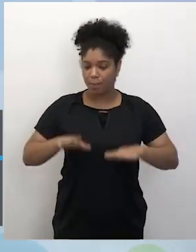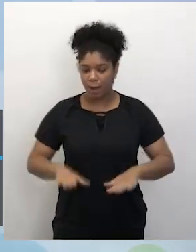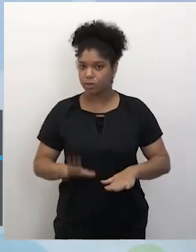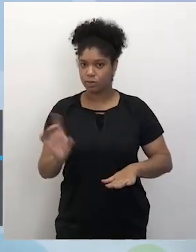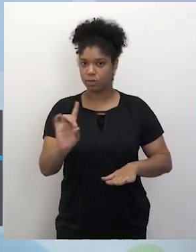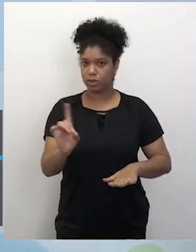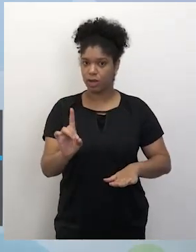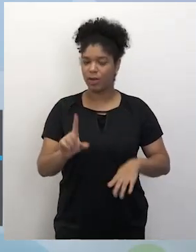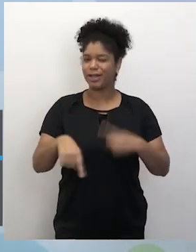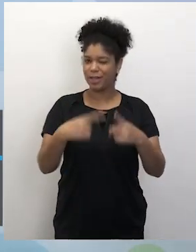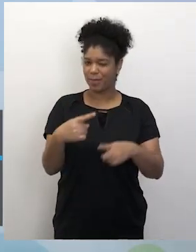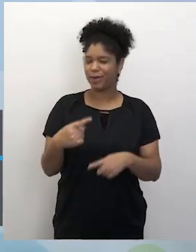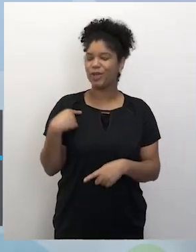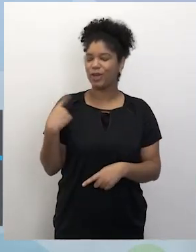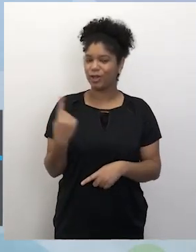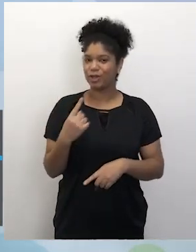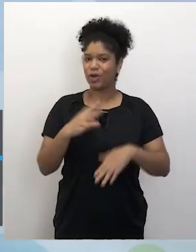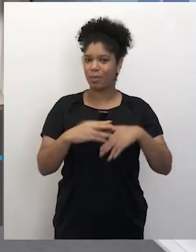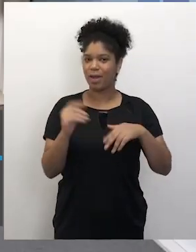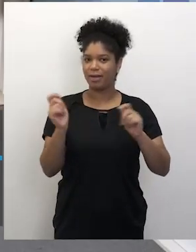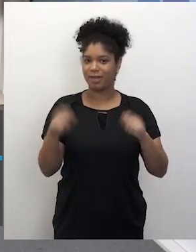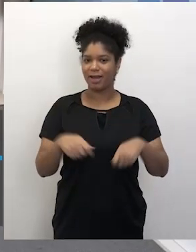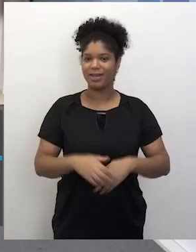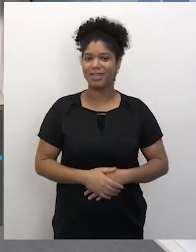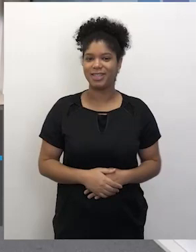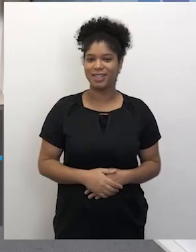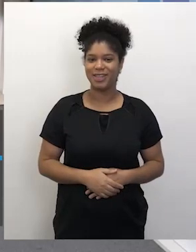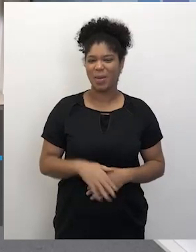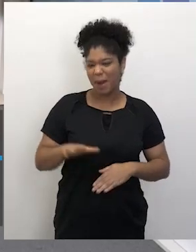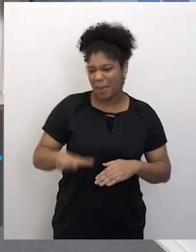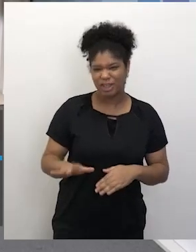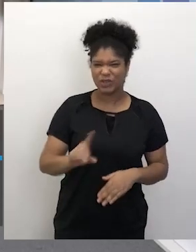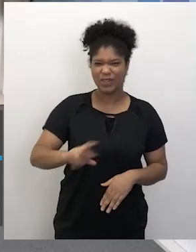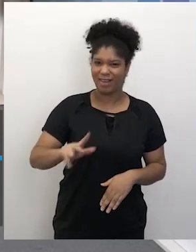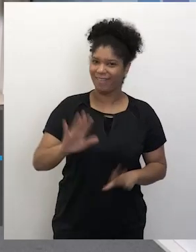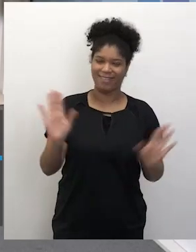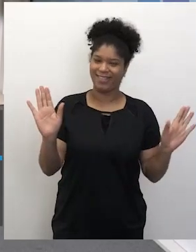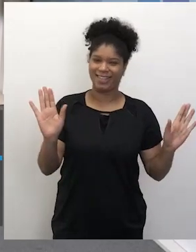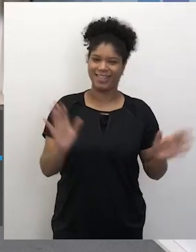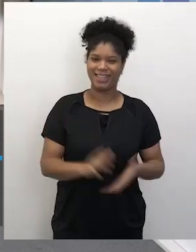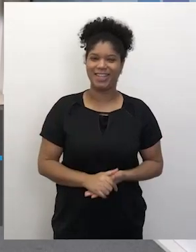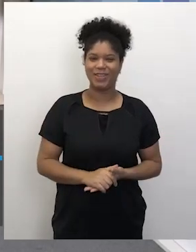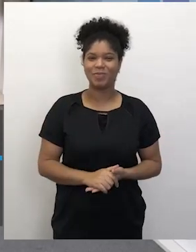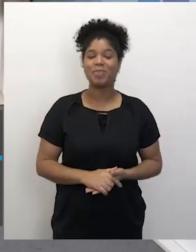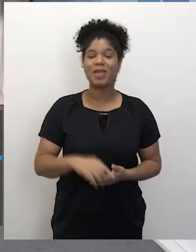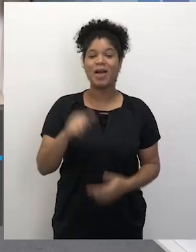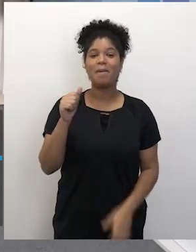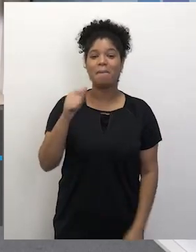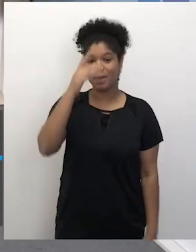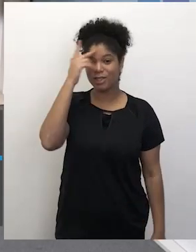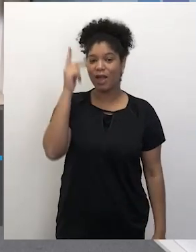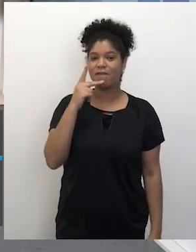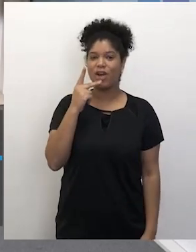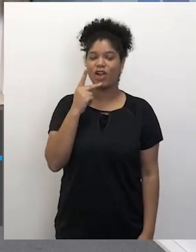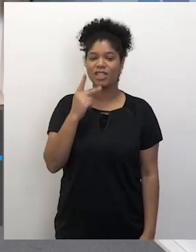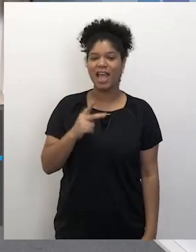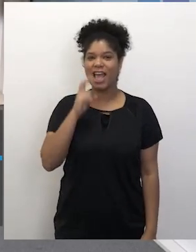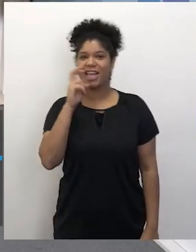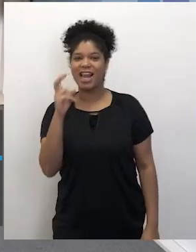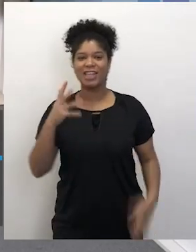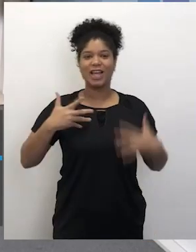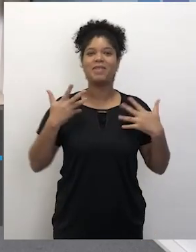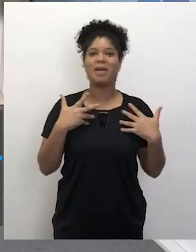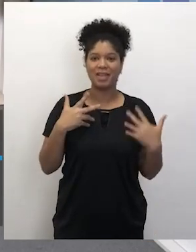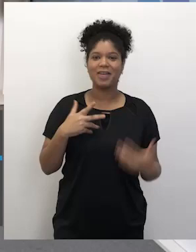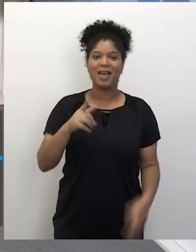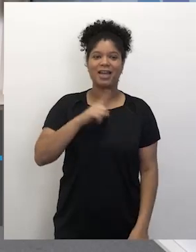gente qualquer dia monta uma coreografia no chão. Pra chão? Tá bom? Pra chão, não fomos. Ô, Mara, o pessoal falou que esses gritos, essas coisas empolgam, viu?